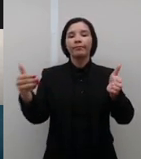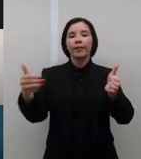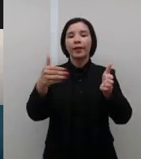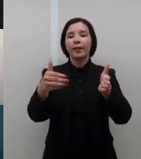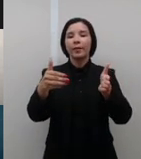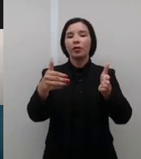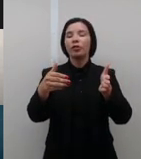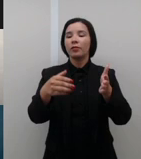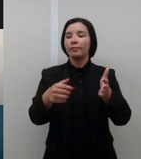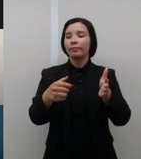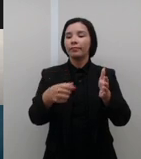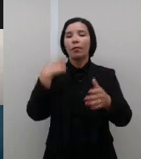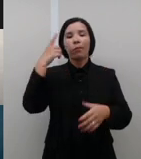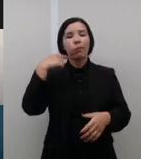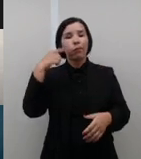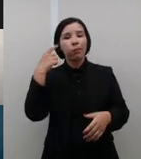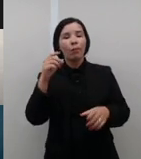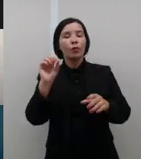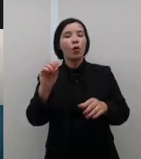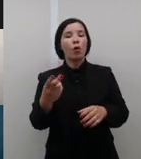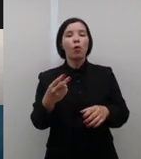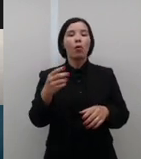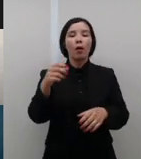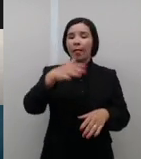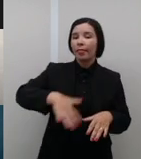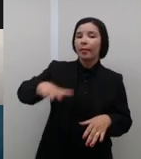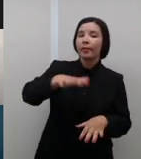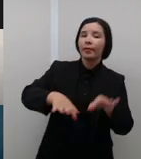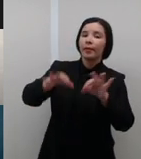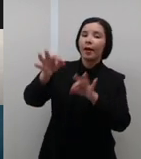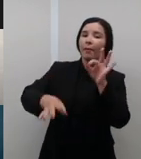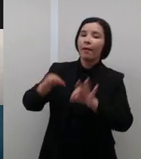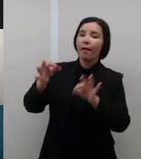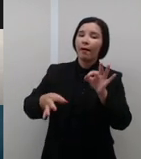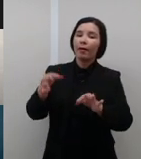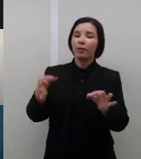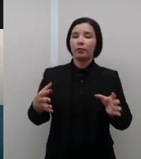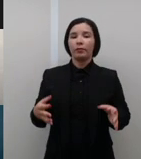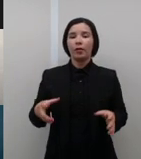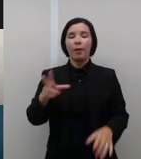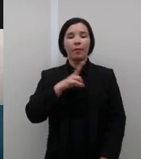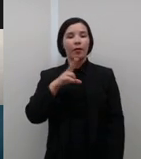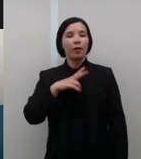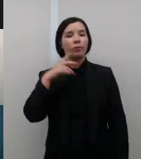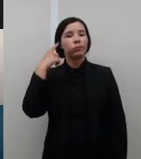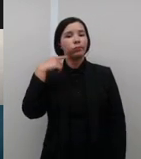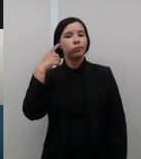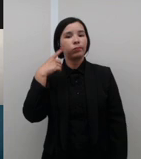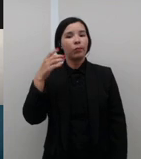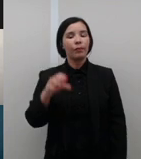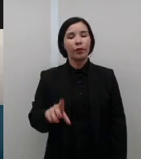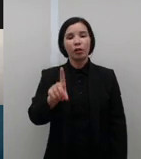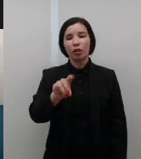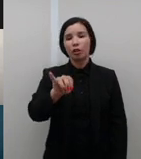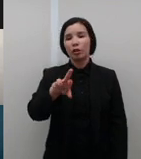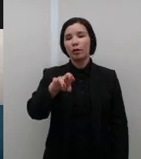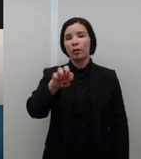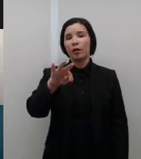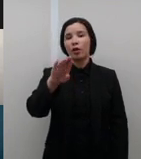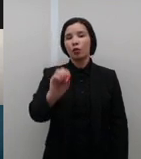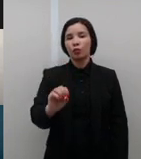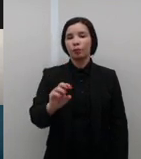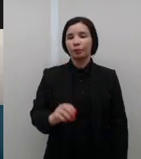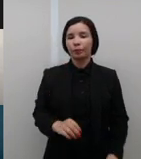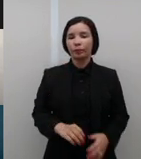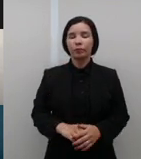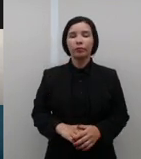de advocacia ou de delegação, cargo, emprego ou função privativa de bacharel em direito e o exercício de serviço notarial de registro